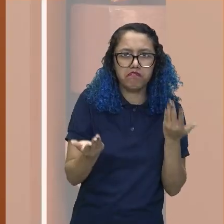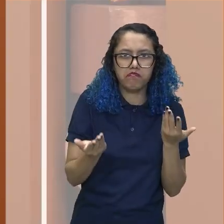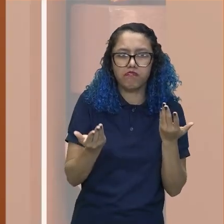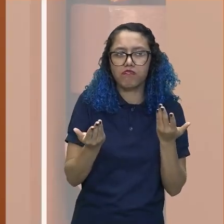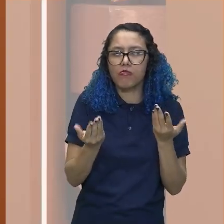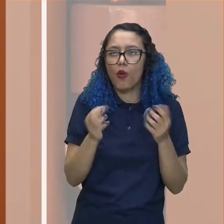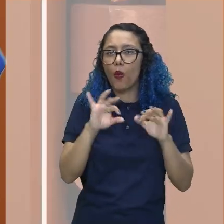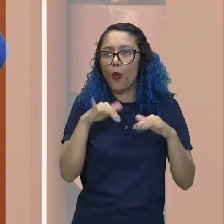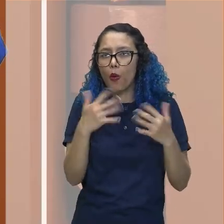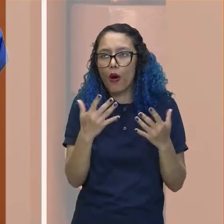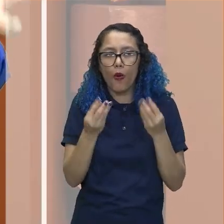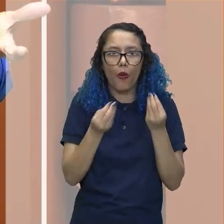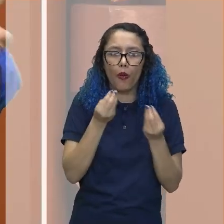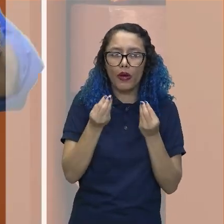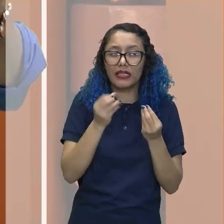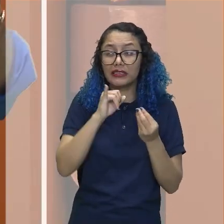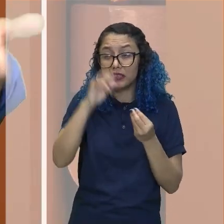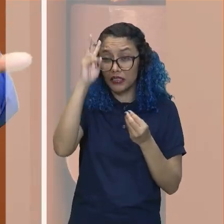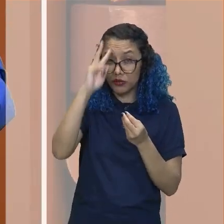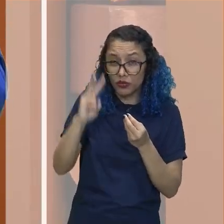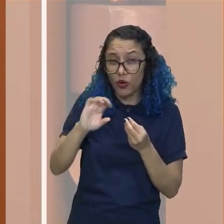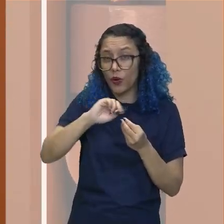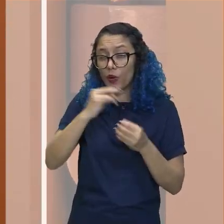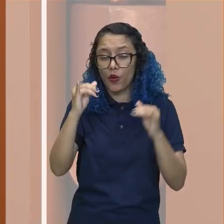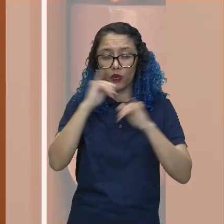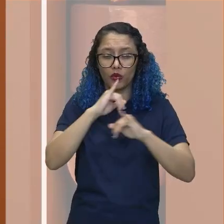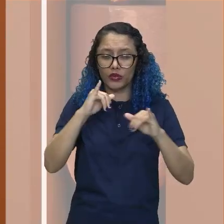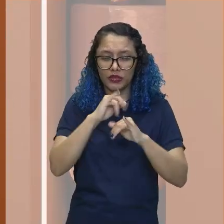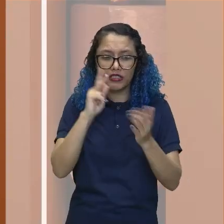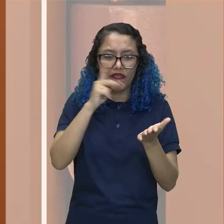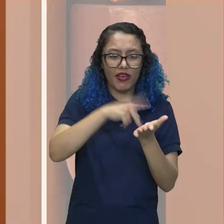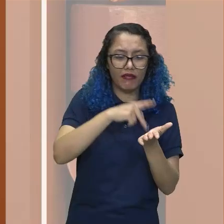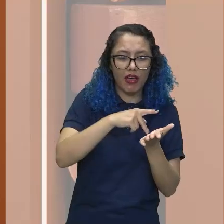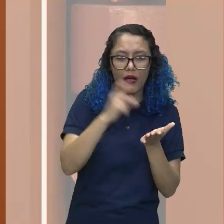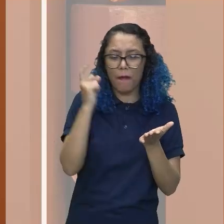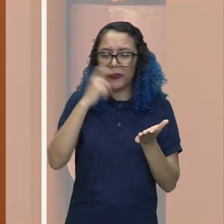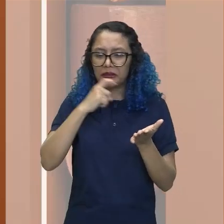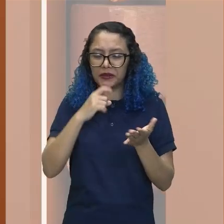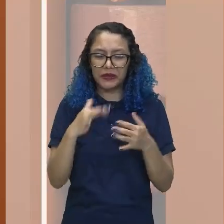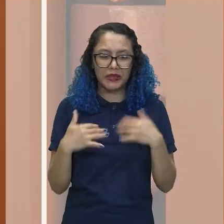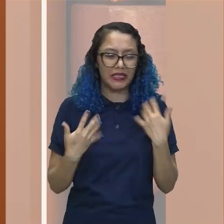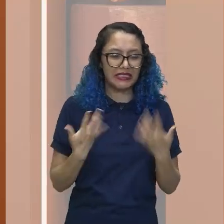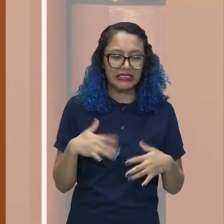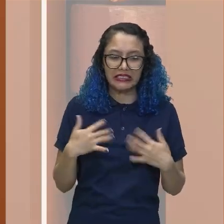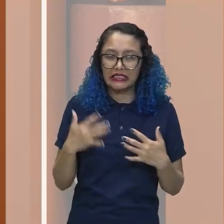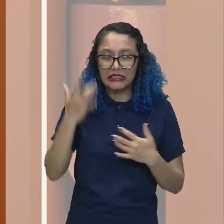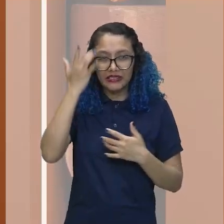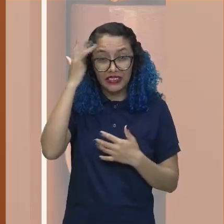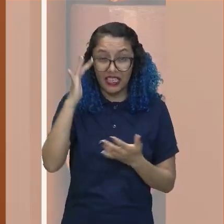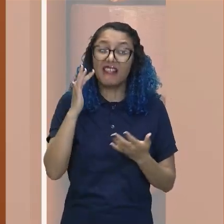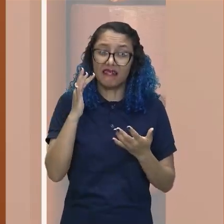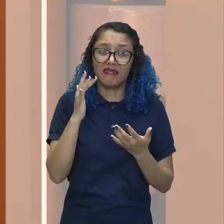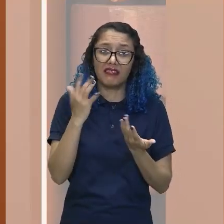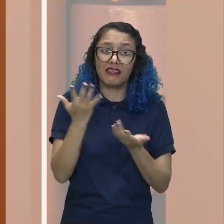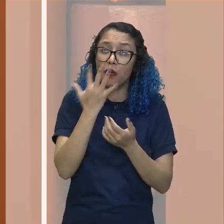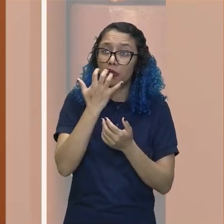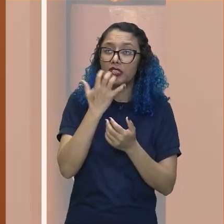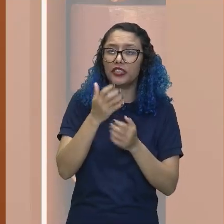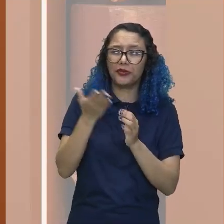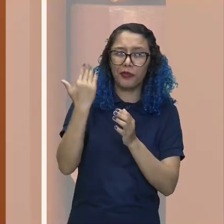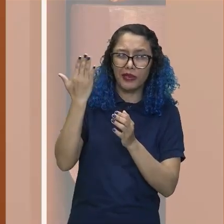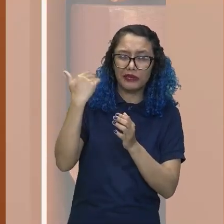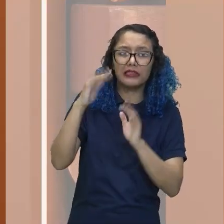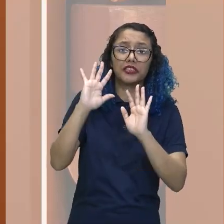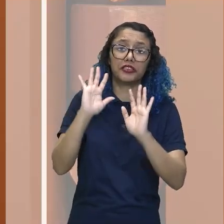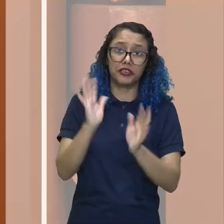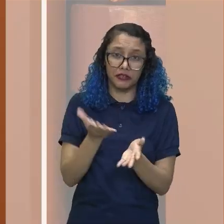aquela história, se aquela notícia é verdadeira ou não é. Olha Nietzsche, lá no século XIX, já falando o que nós